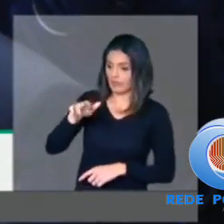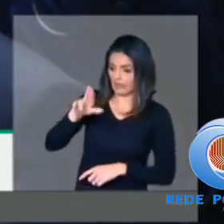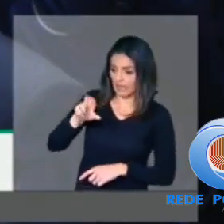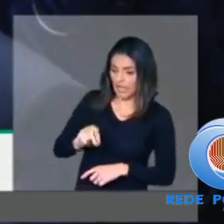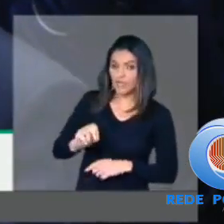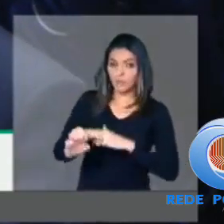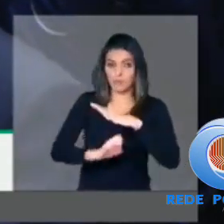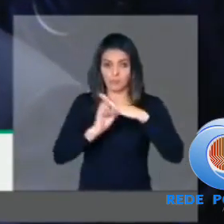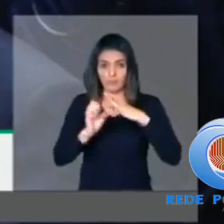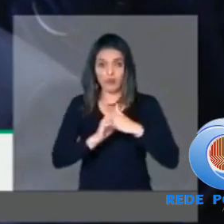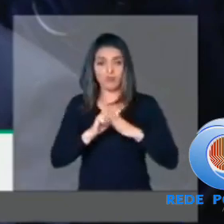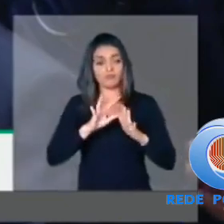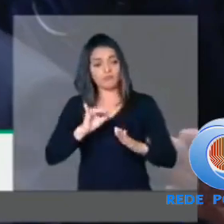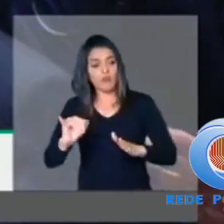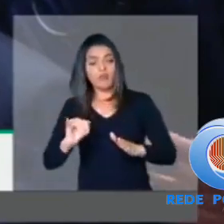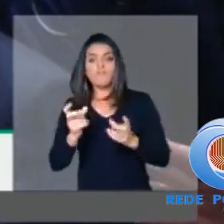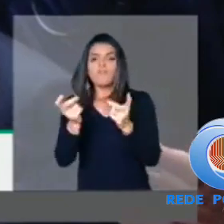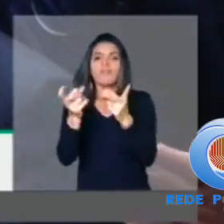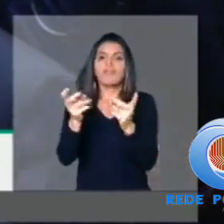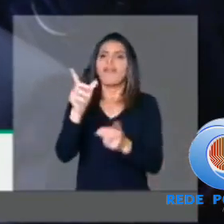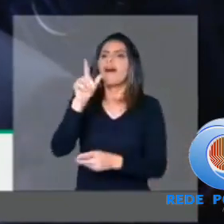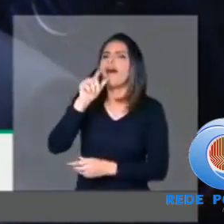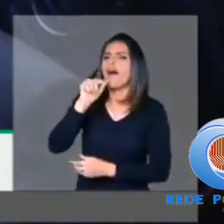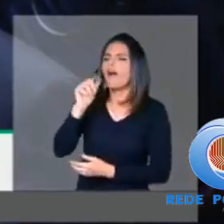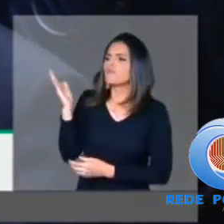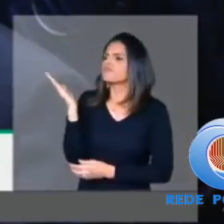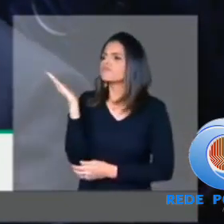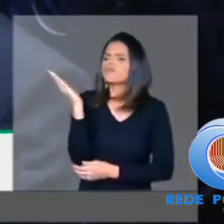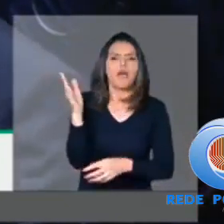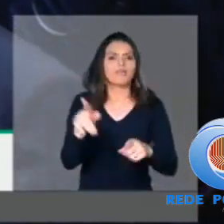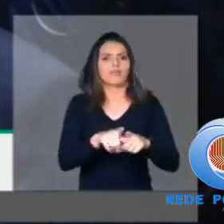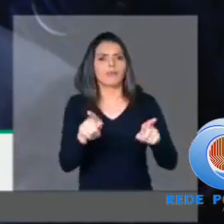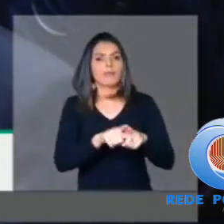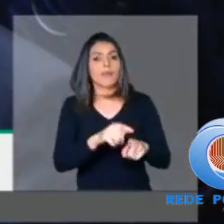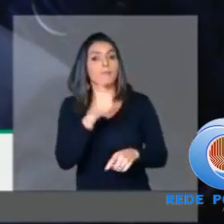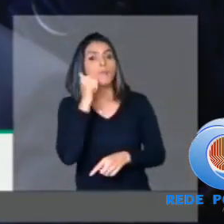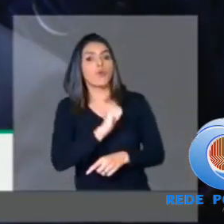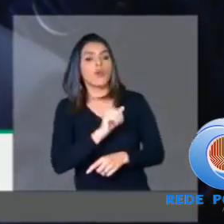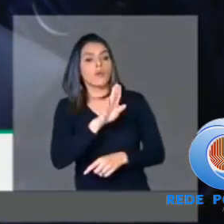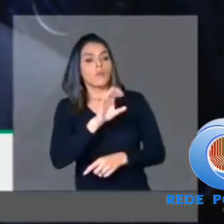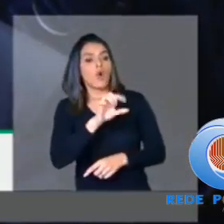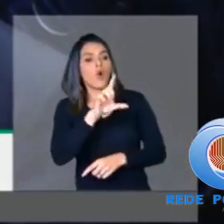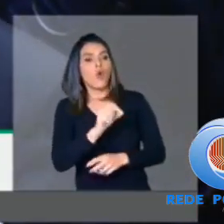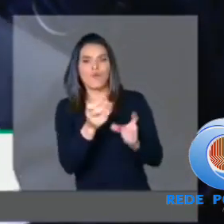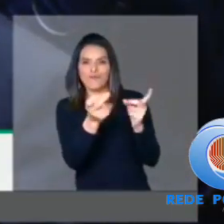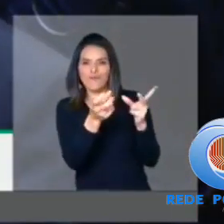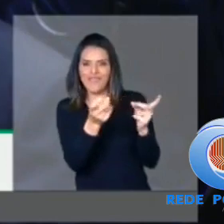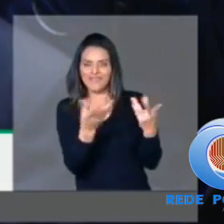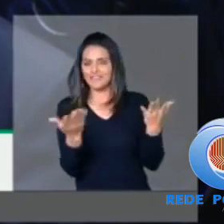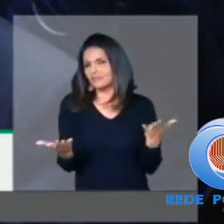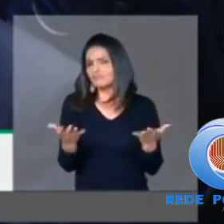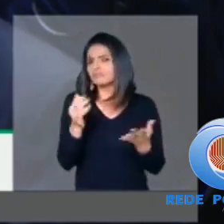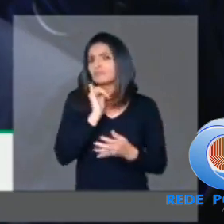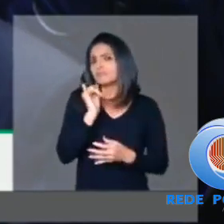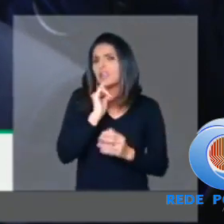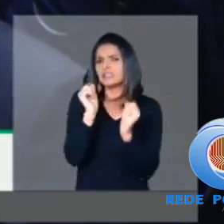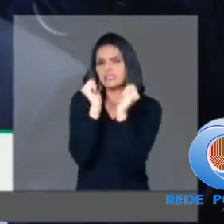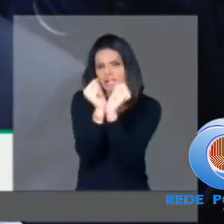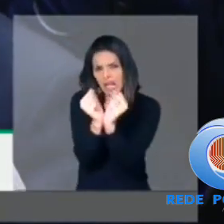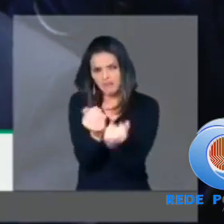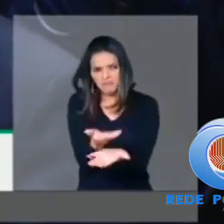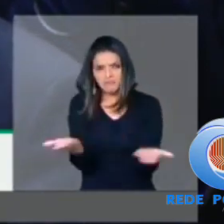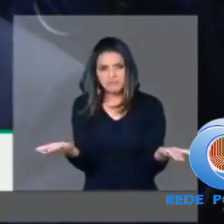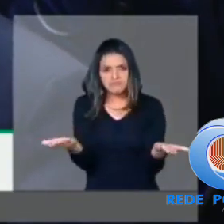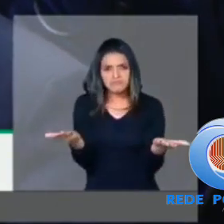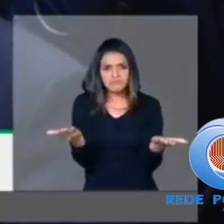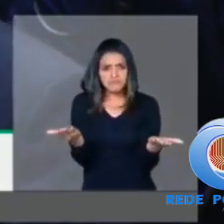sustentar a família com dignidade vendendo água no semáforo, que a mulher que vai vender bolo em frente à universidade, em frente à escola, tem de escravidão